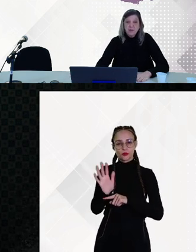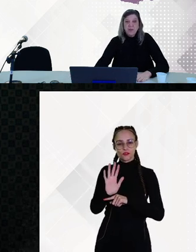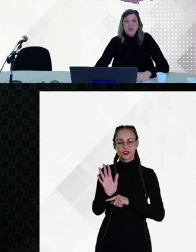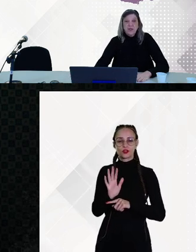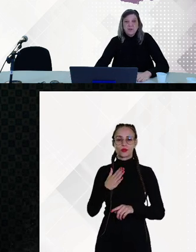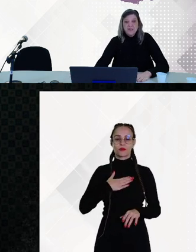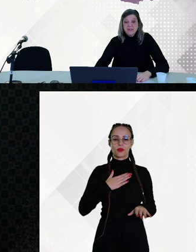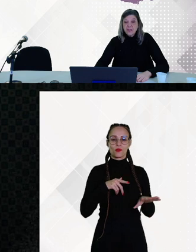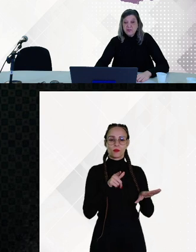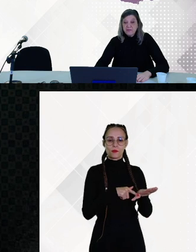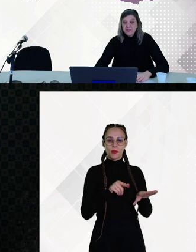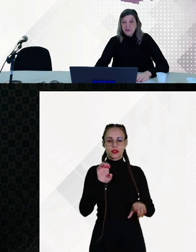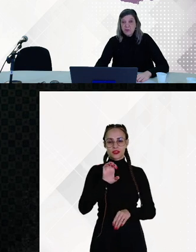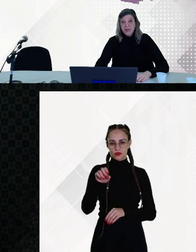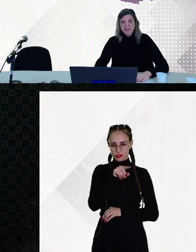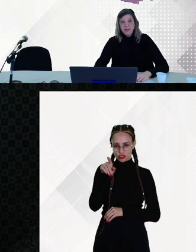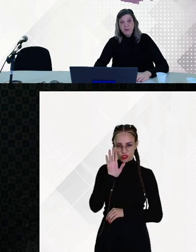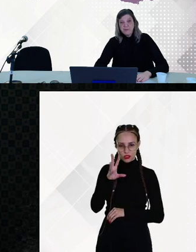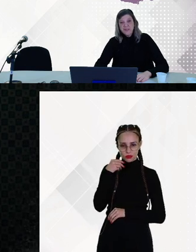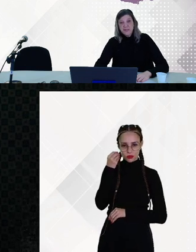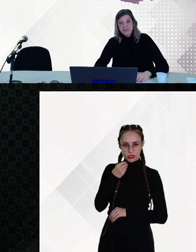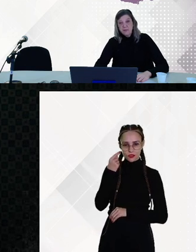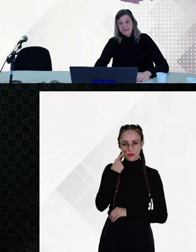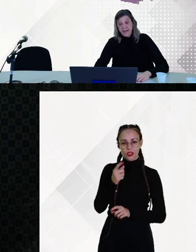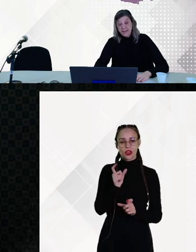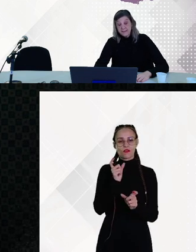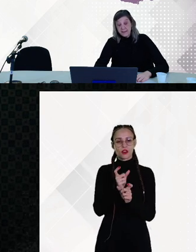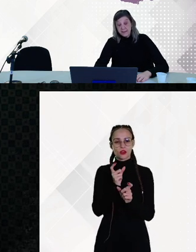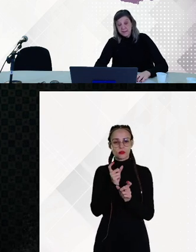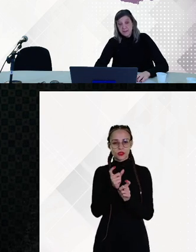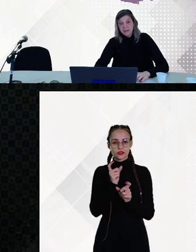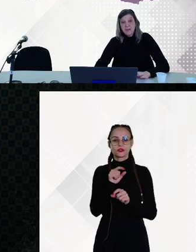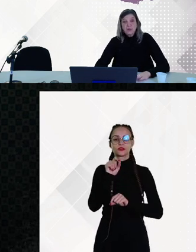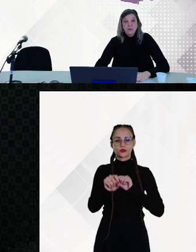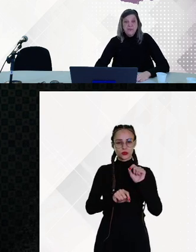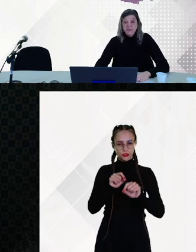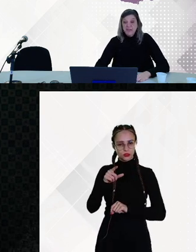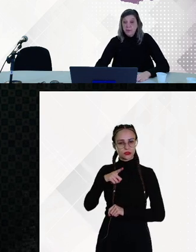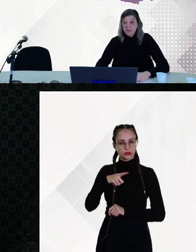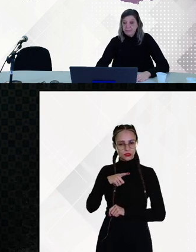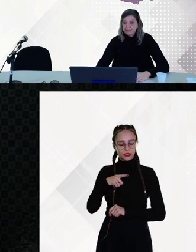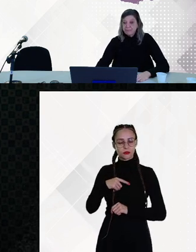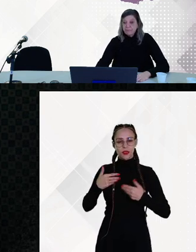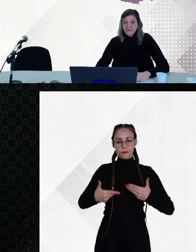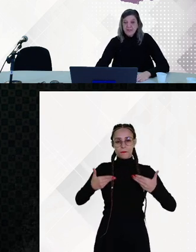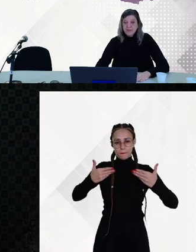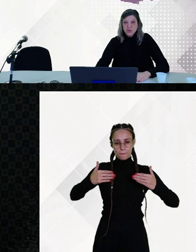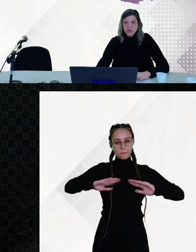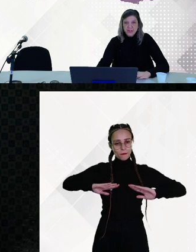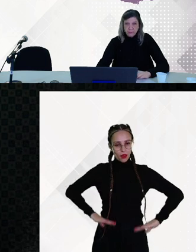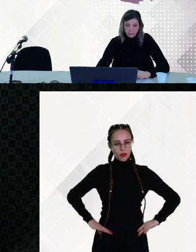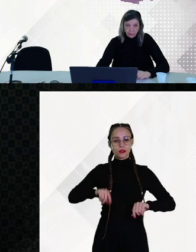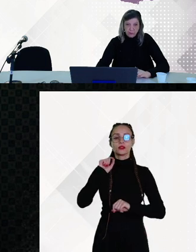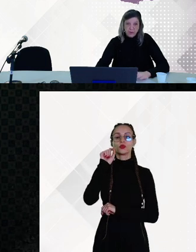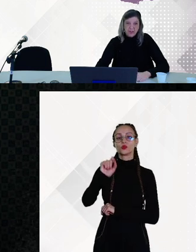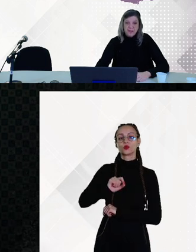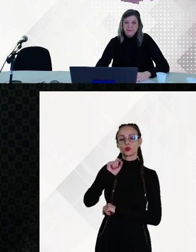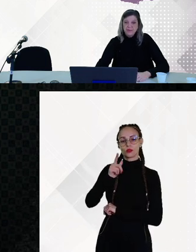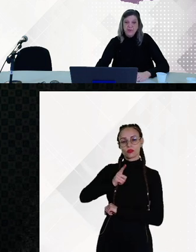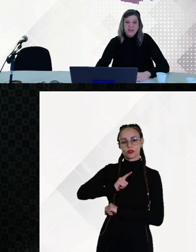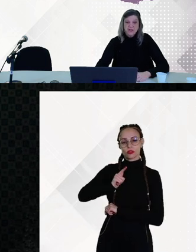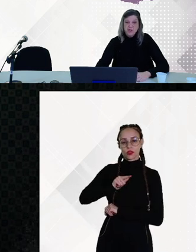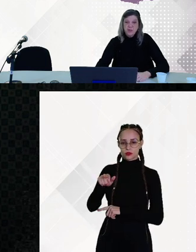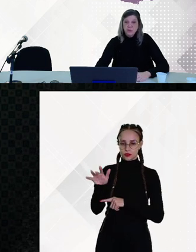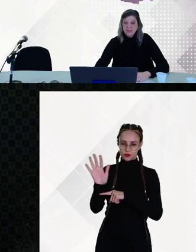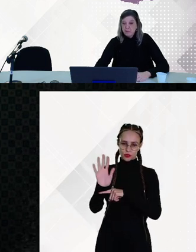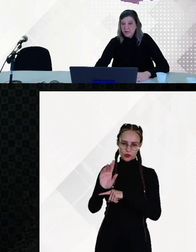esquerdo. Ah, não sei se alguém já vivenciou essa alfabetização até escrita com membro inferior. Então, a gente tem esse